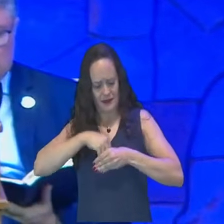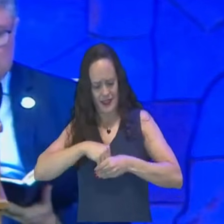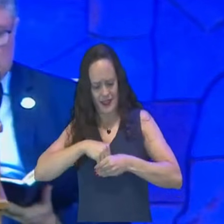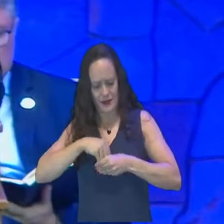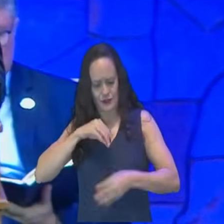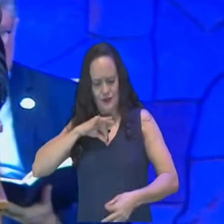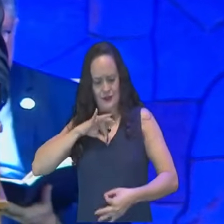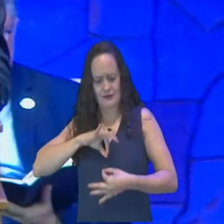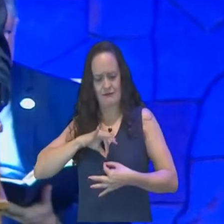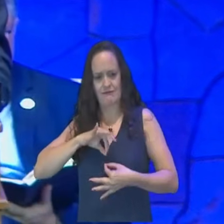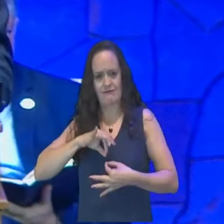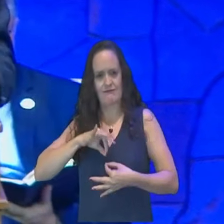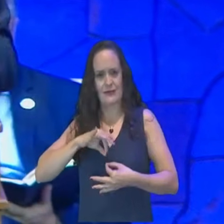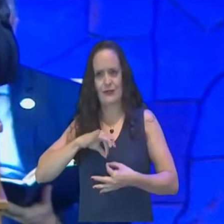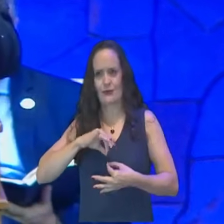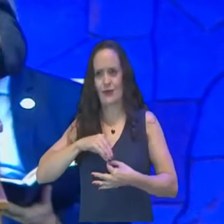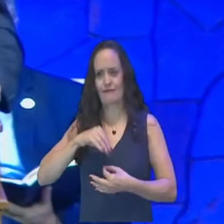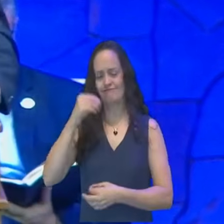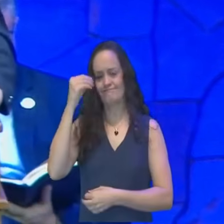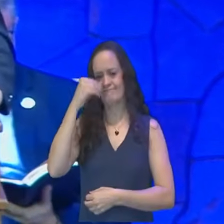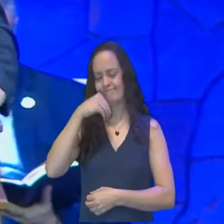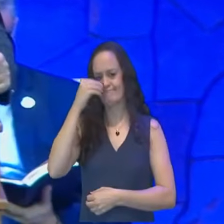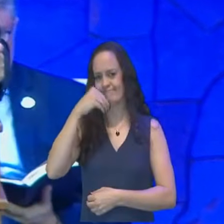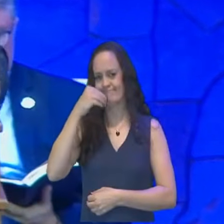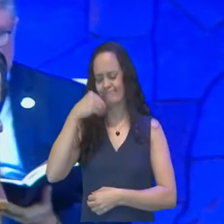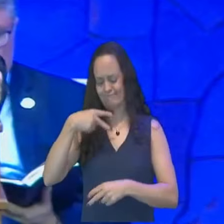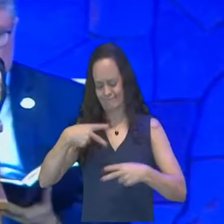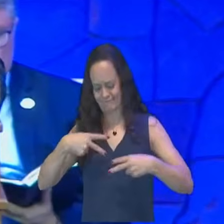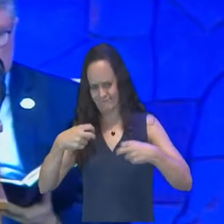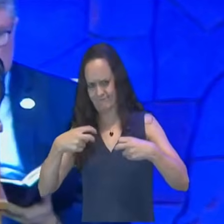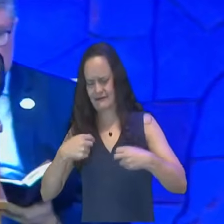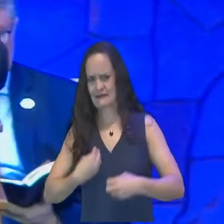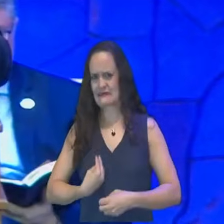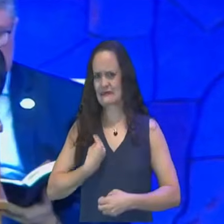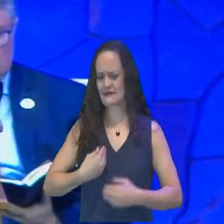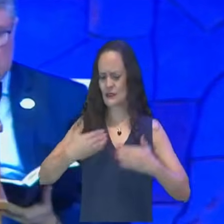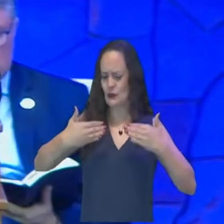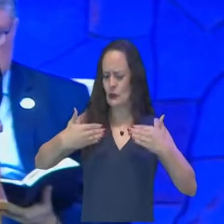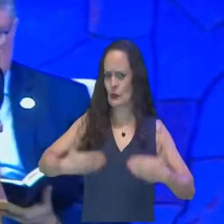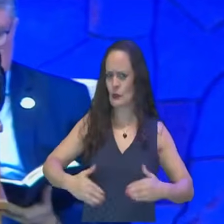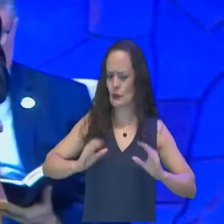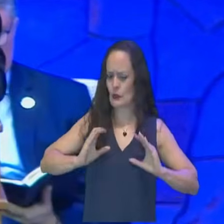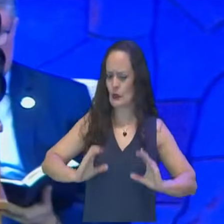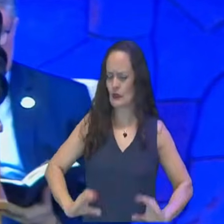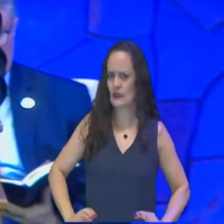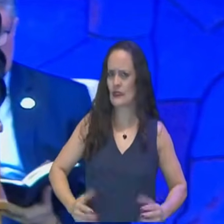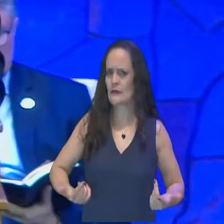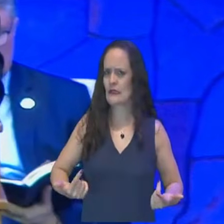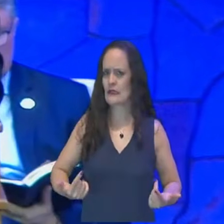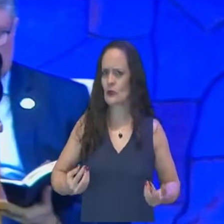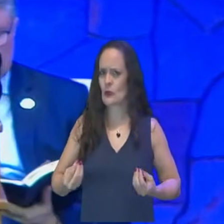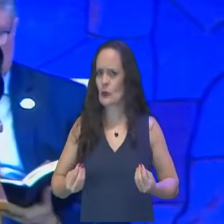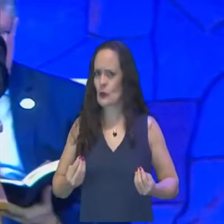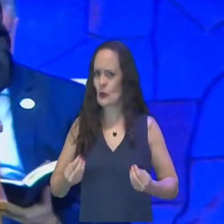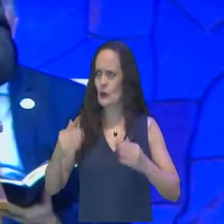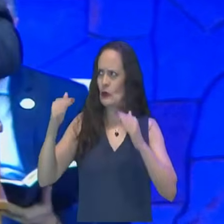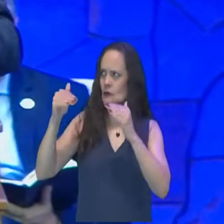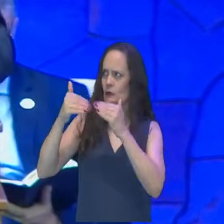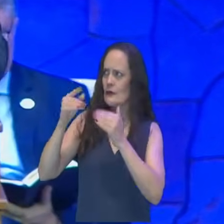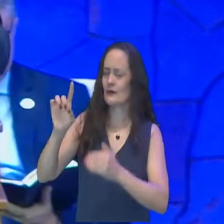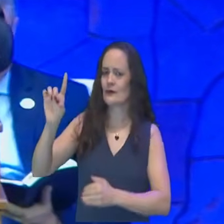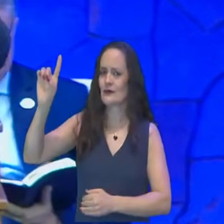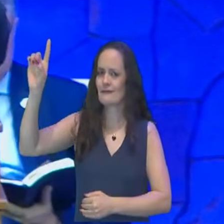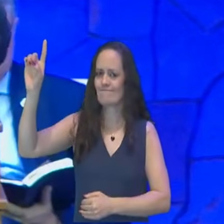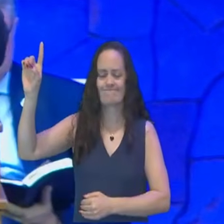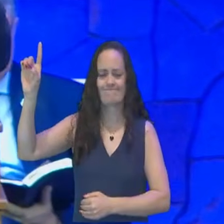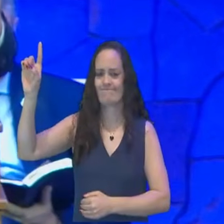gente começa a avaliar a nossa conduta e as práticas da nossa vida. Porque é uma